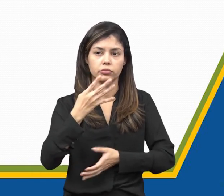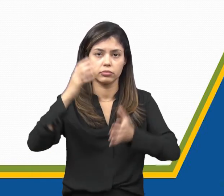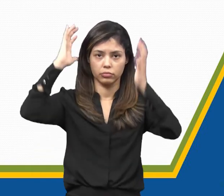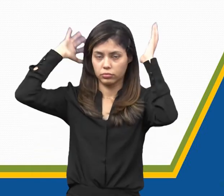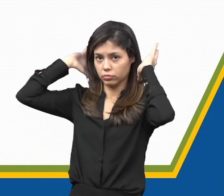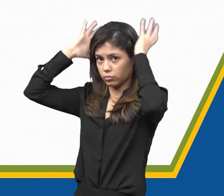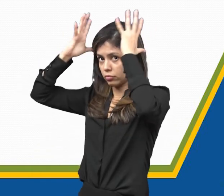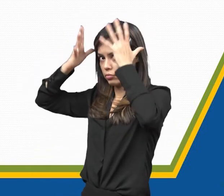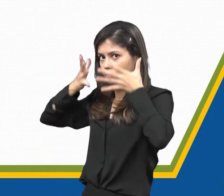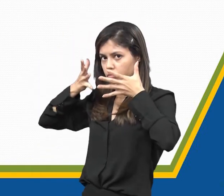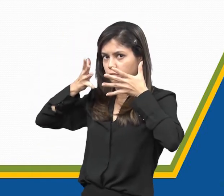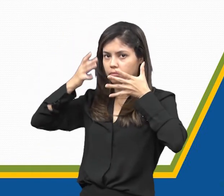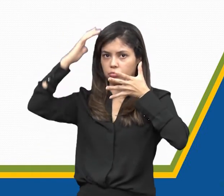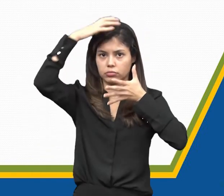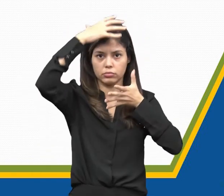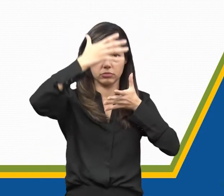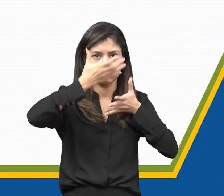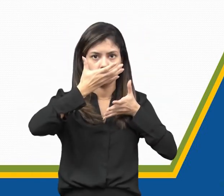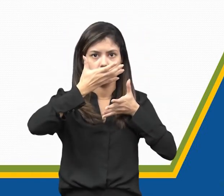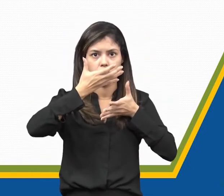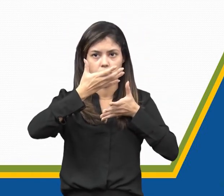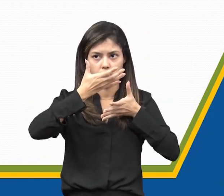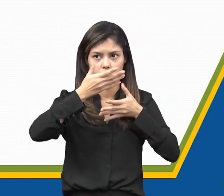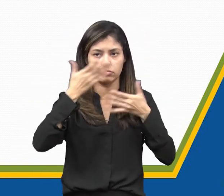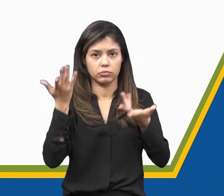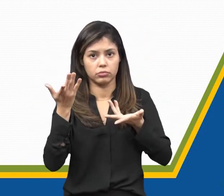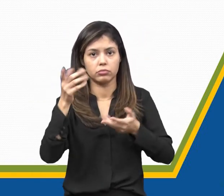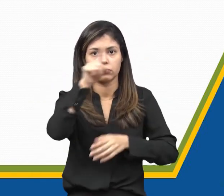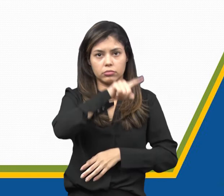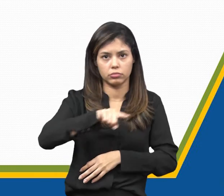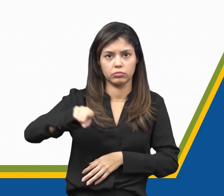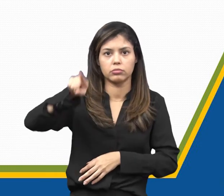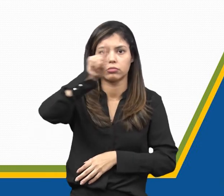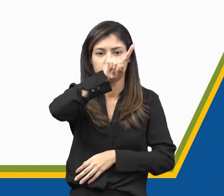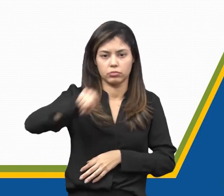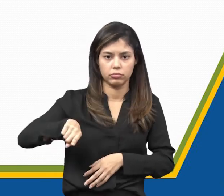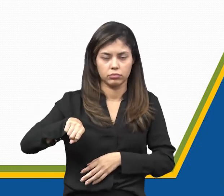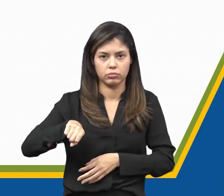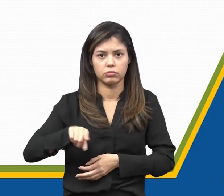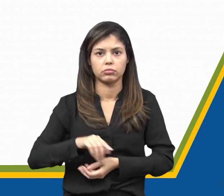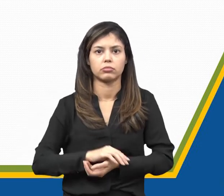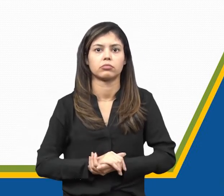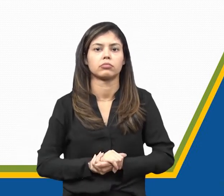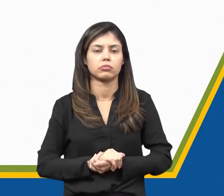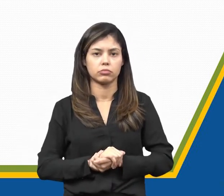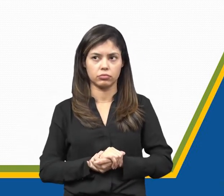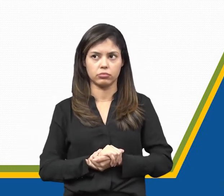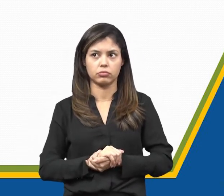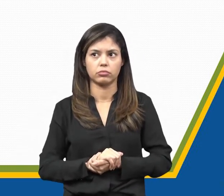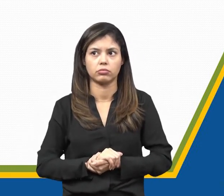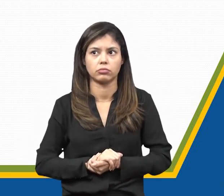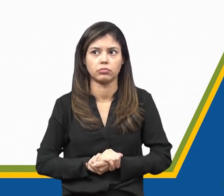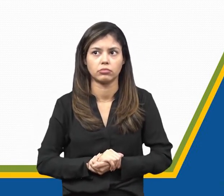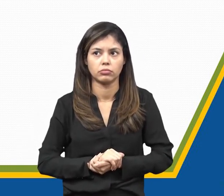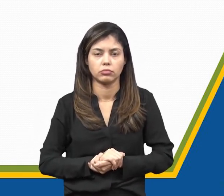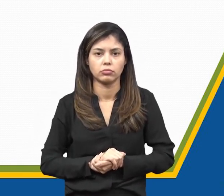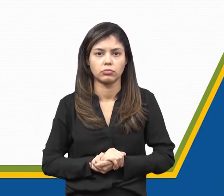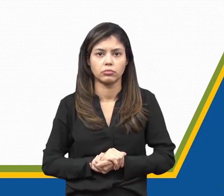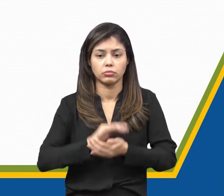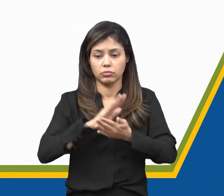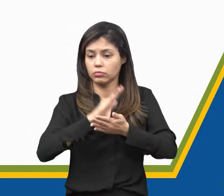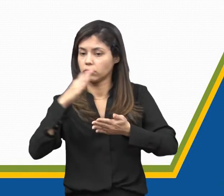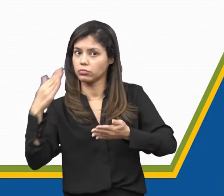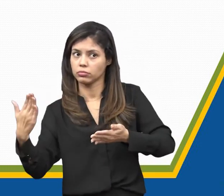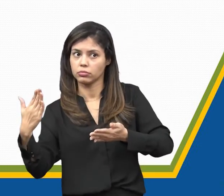de um capacete. Em espanhol se diz casco. Casco, também com uma imagem de proibido. E ao